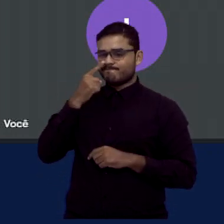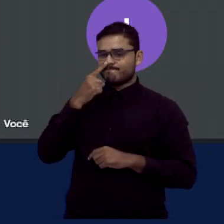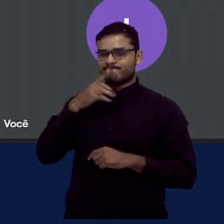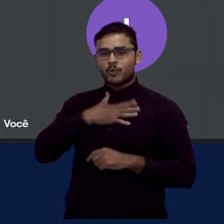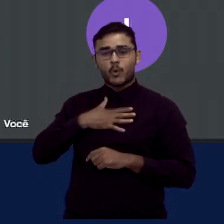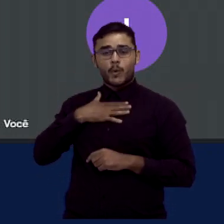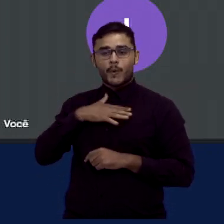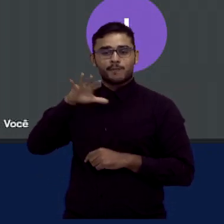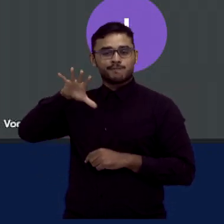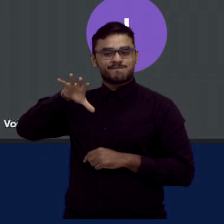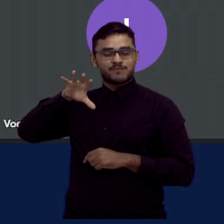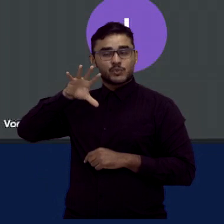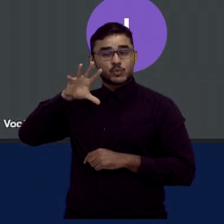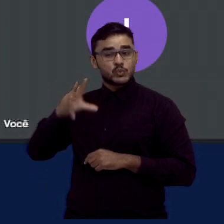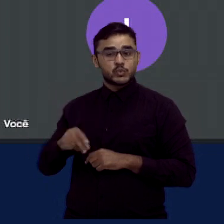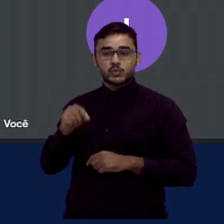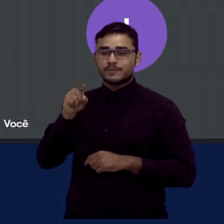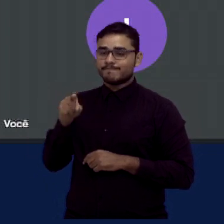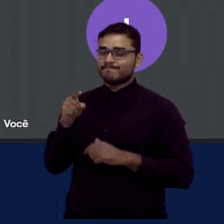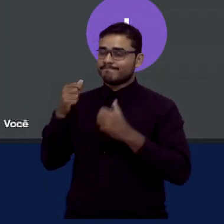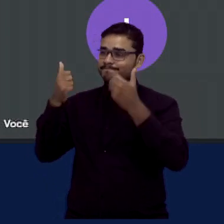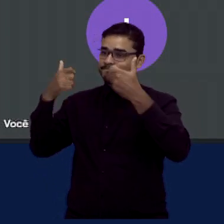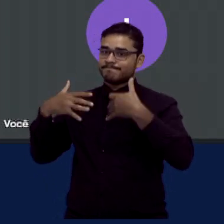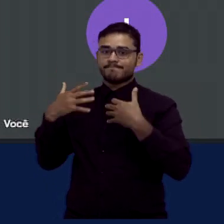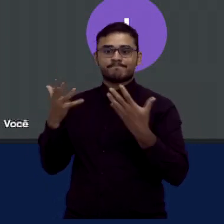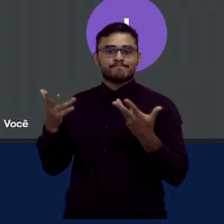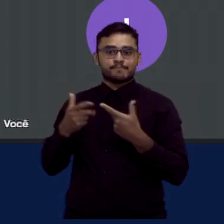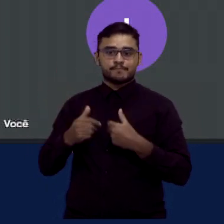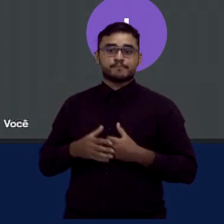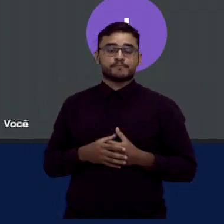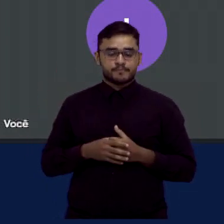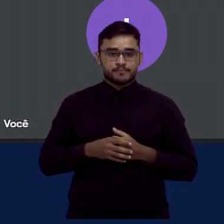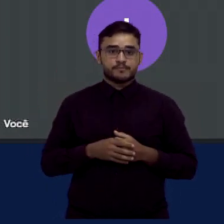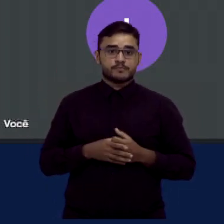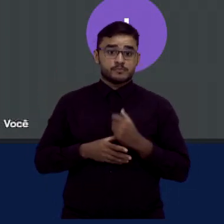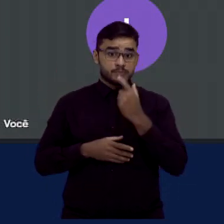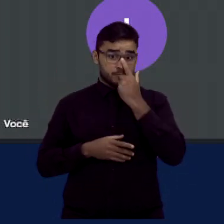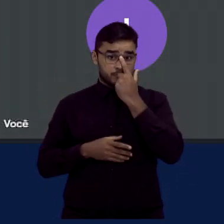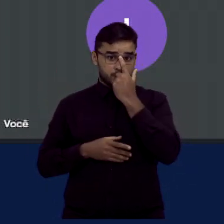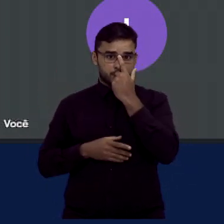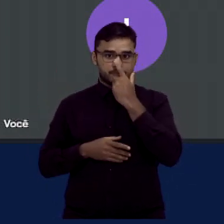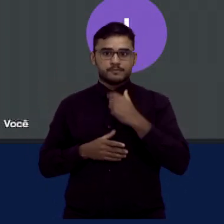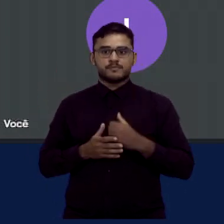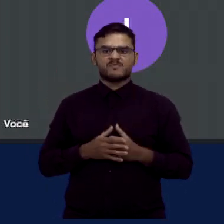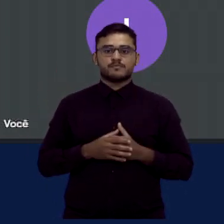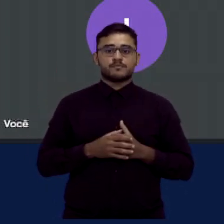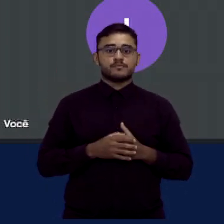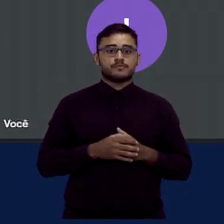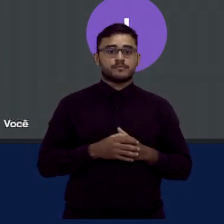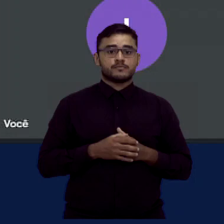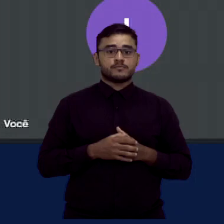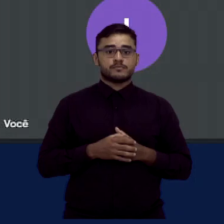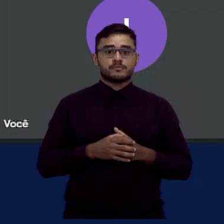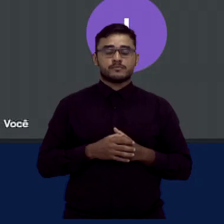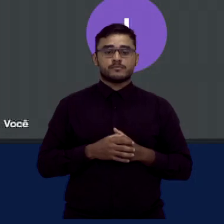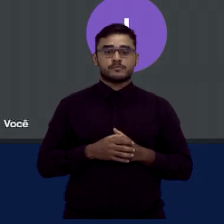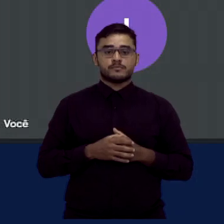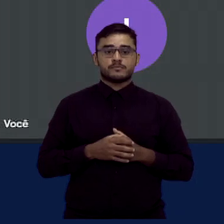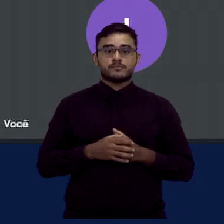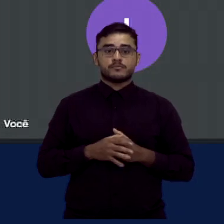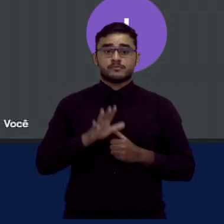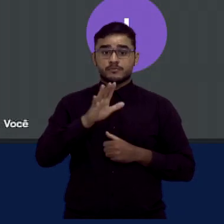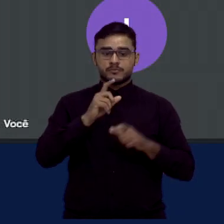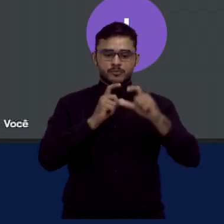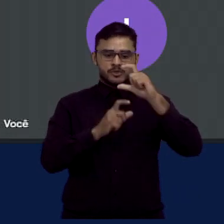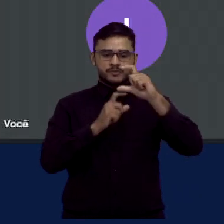que eles fazem eu acho fantástico. Os quadrinhos são a elite da cultura pop no momento. Eles não são a elite, não, cara. Ainda